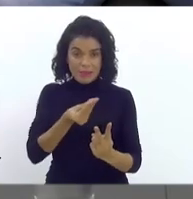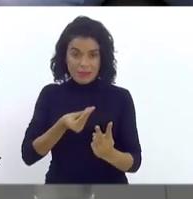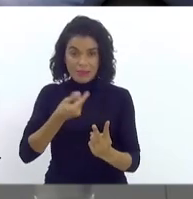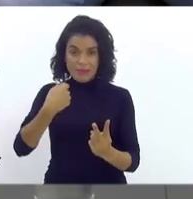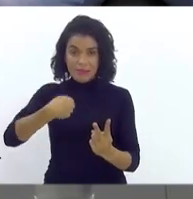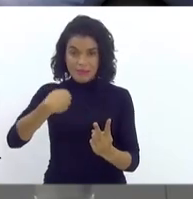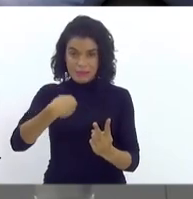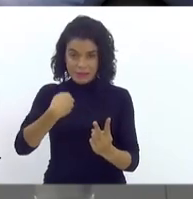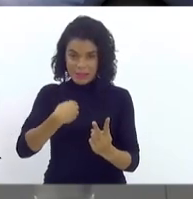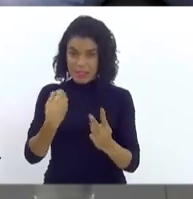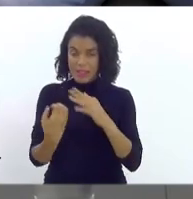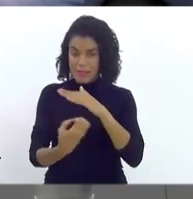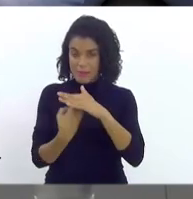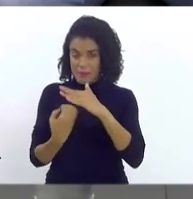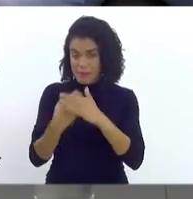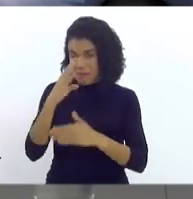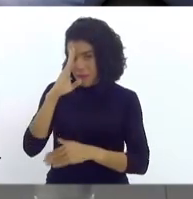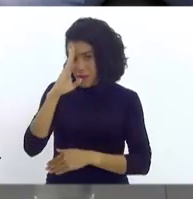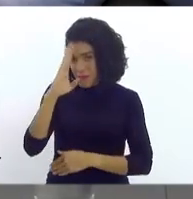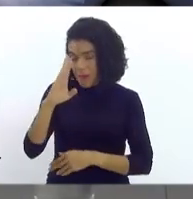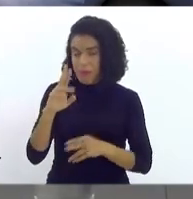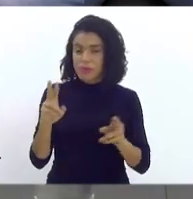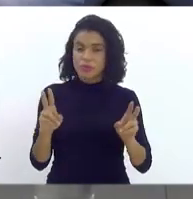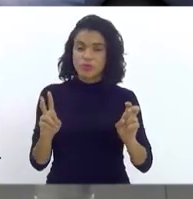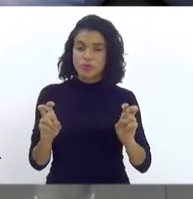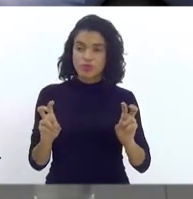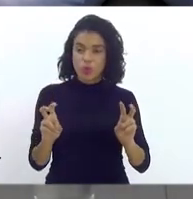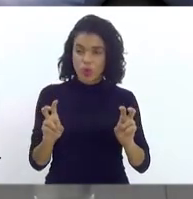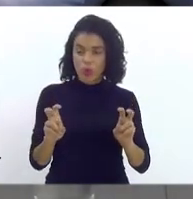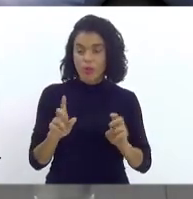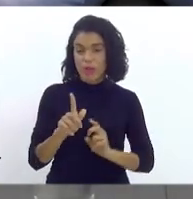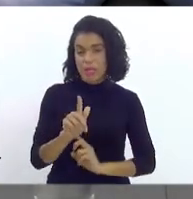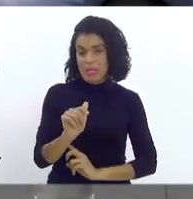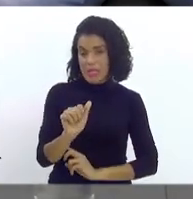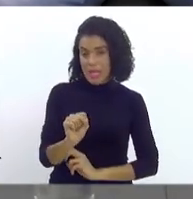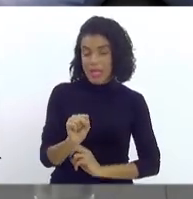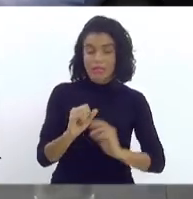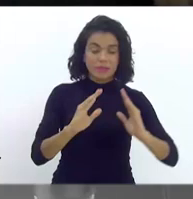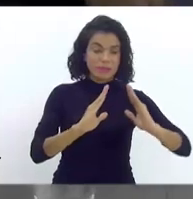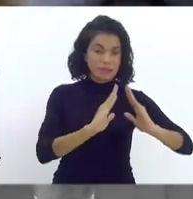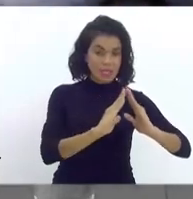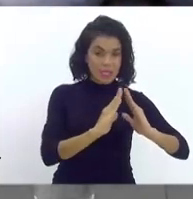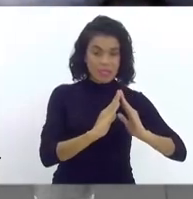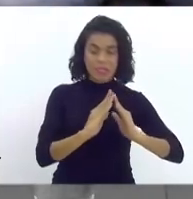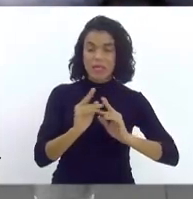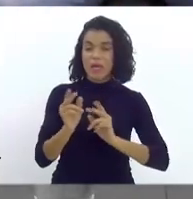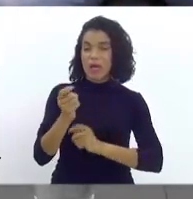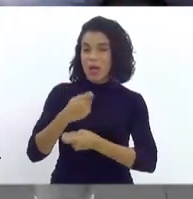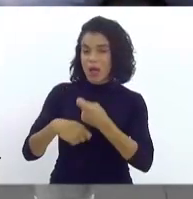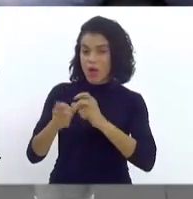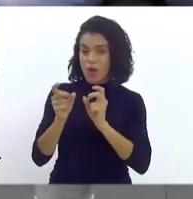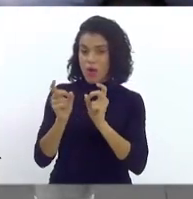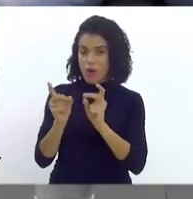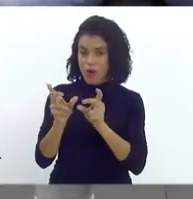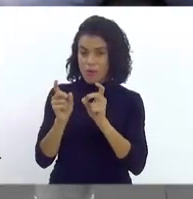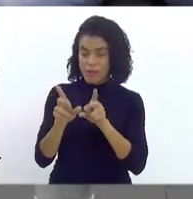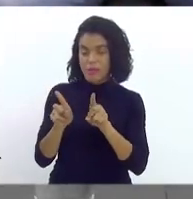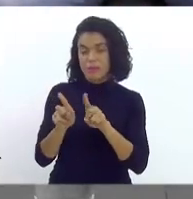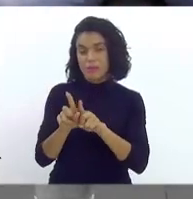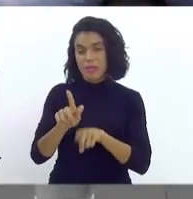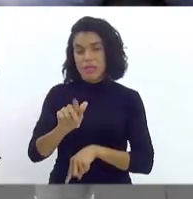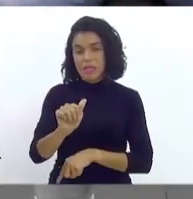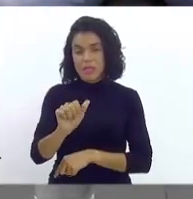Naturgy, principalmente no que tange ao gás residencial, comercial, e ao gás